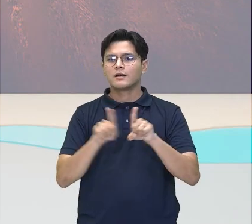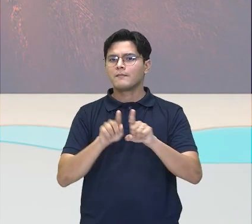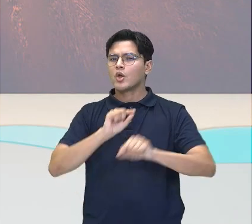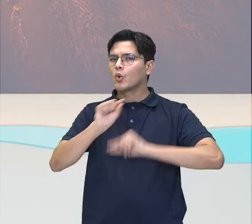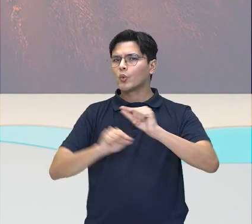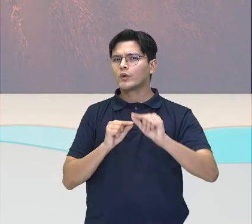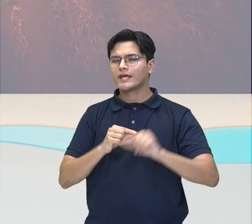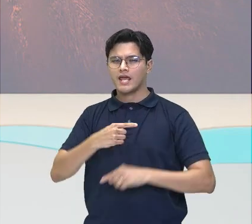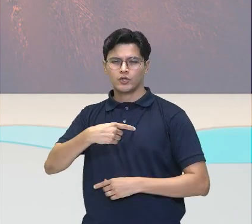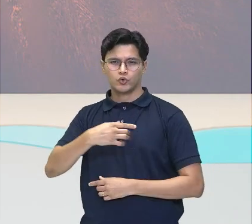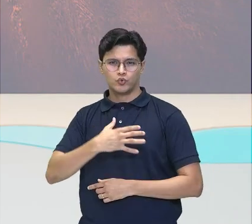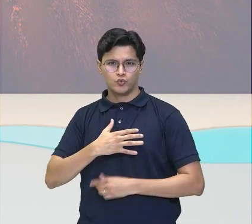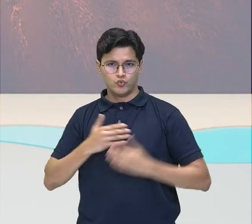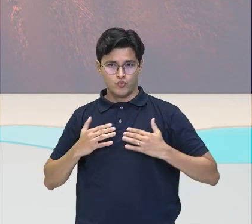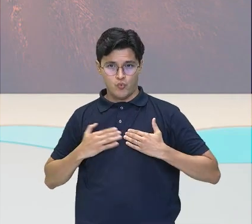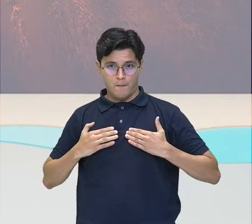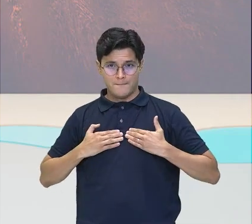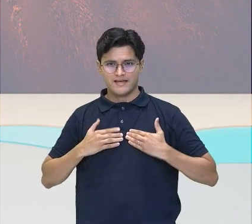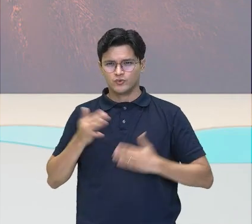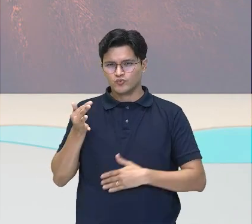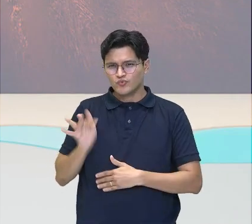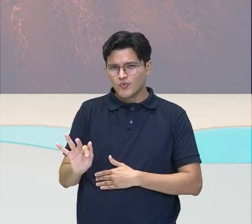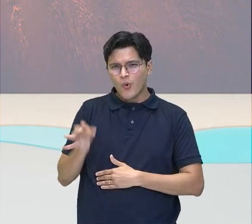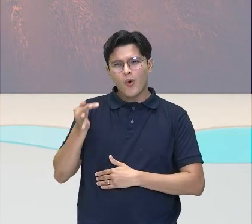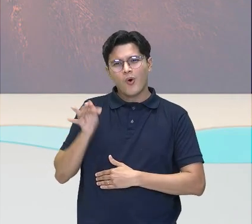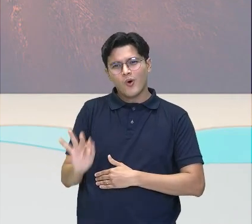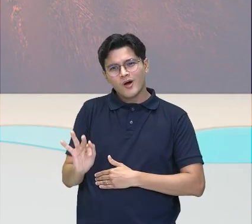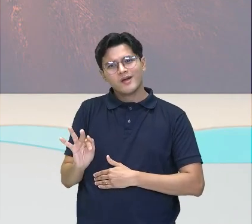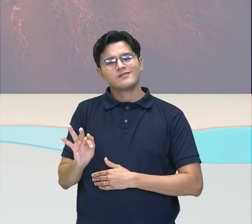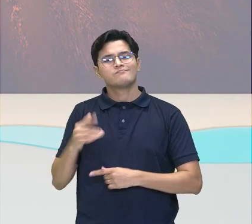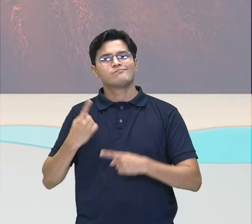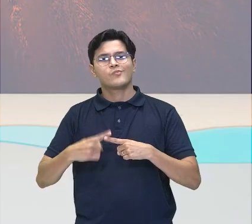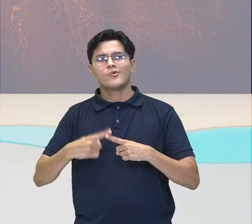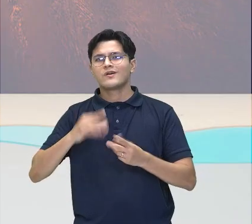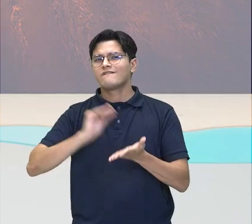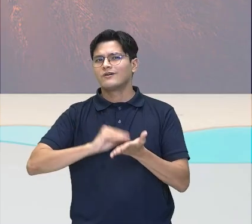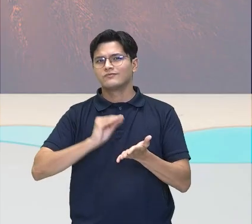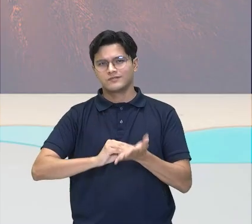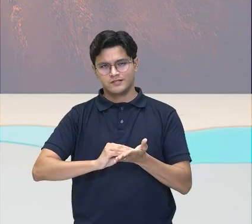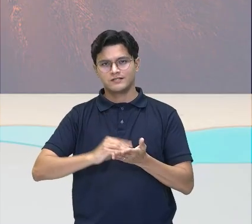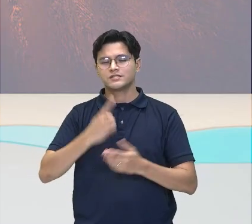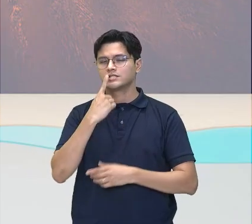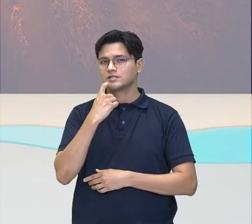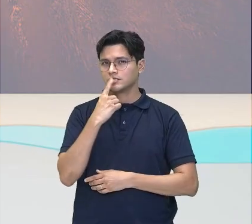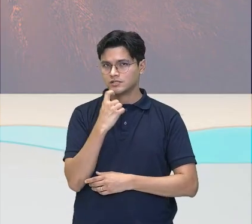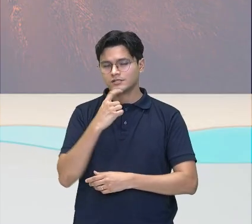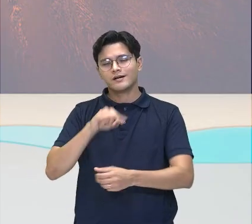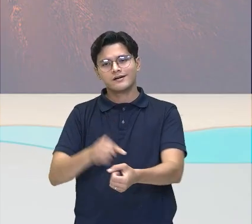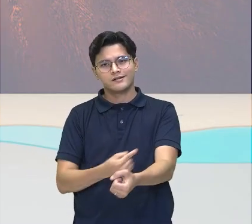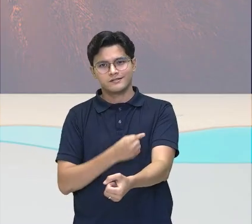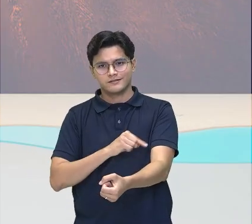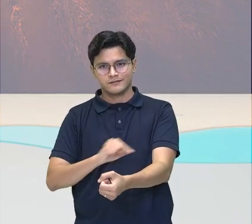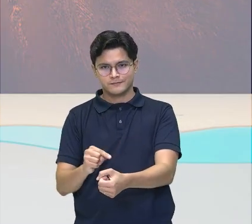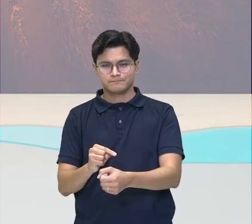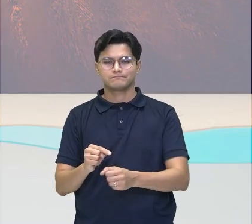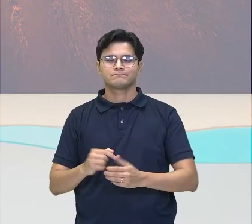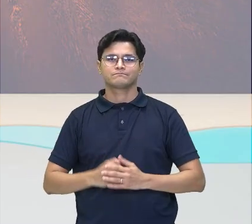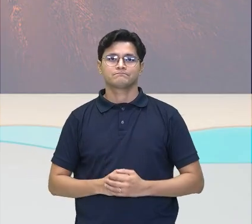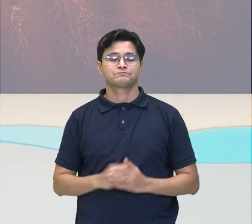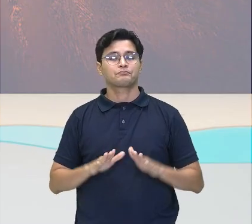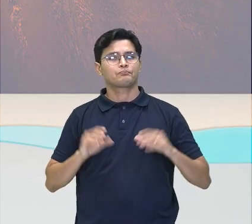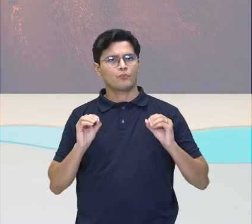suprimento inadequado de sangue que chega ali para o coração. Tá, professor, o senhor trouxe para a gente o